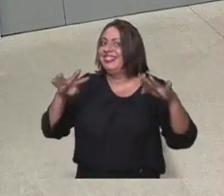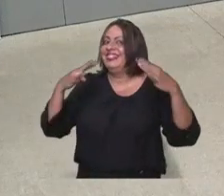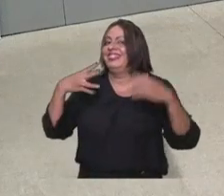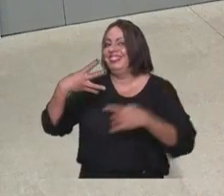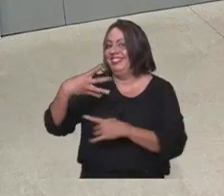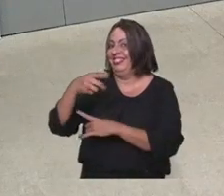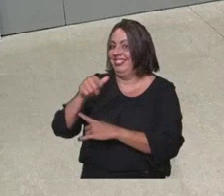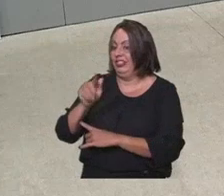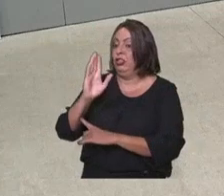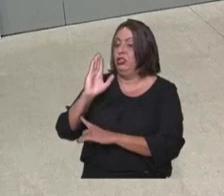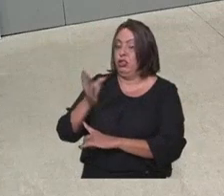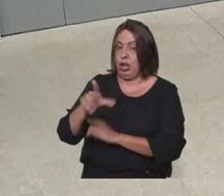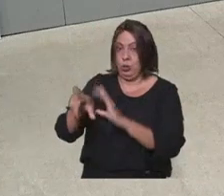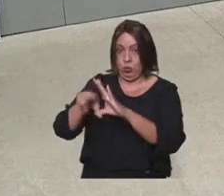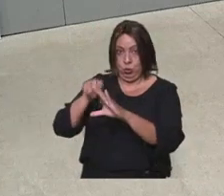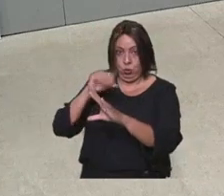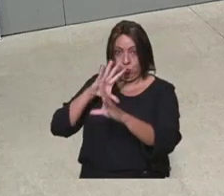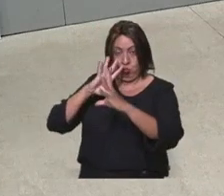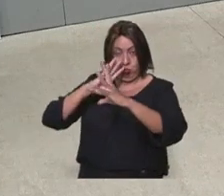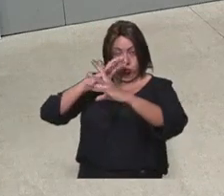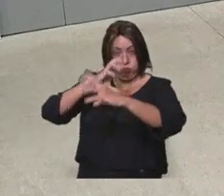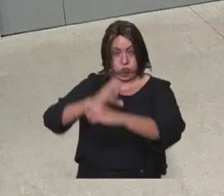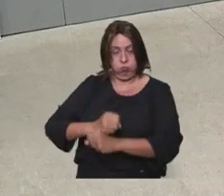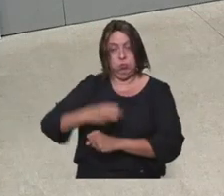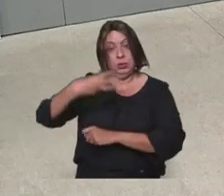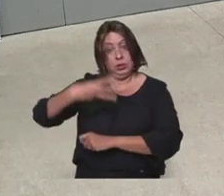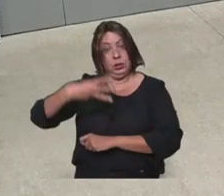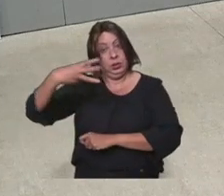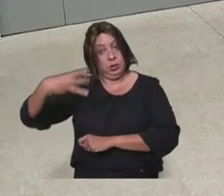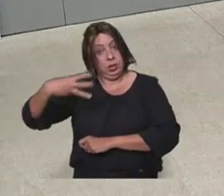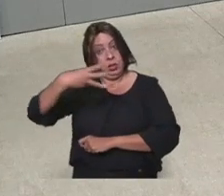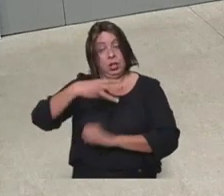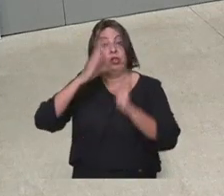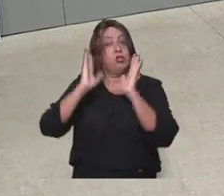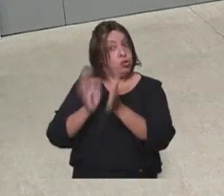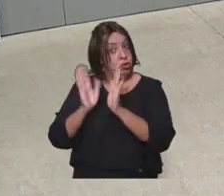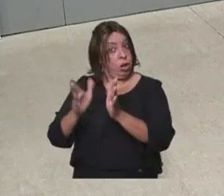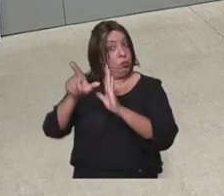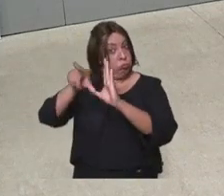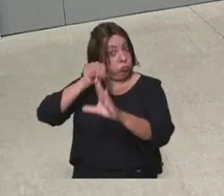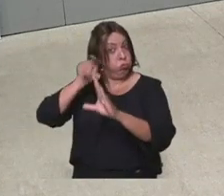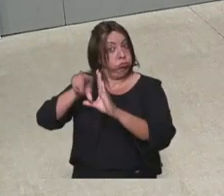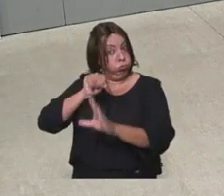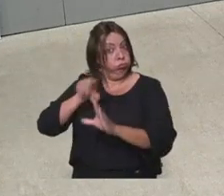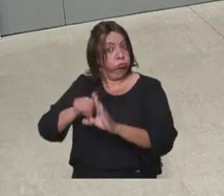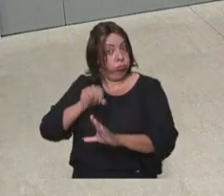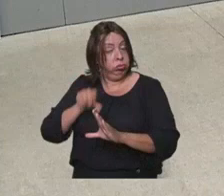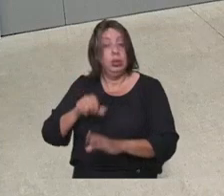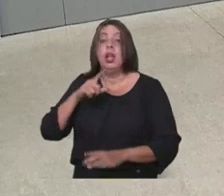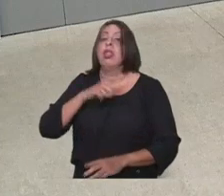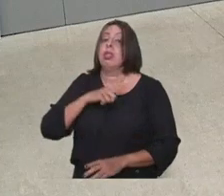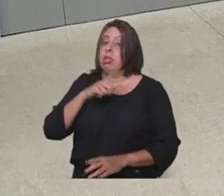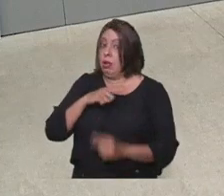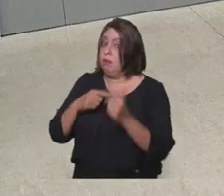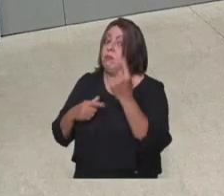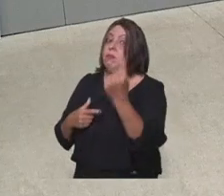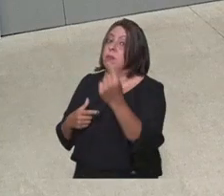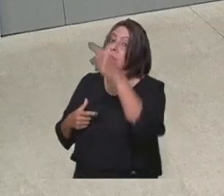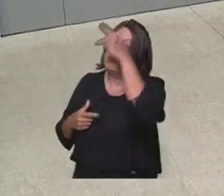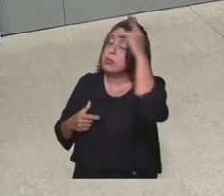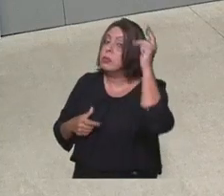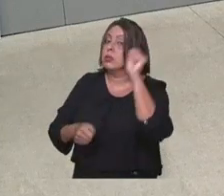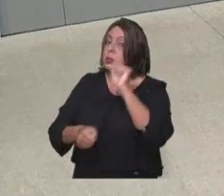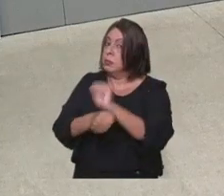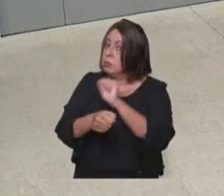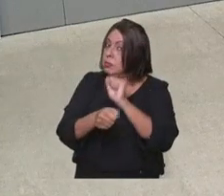última bolinha que saiu. Num total de 33 bolinhas já chamadas. Tem um título na expectativa